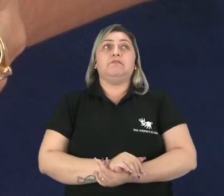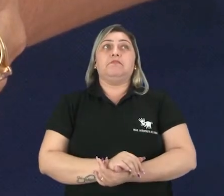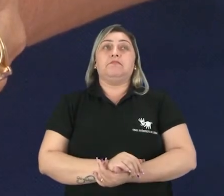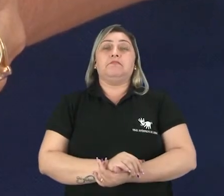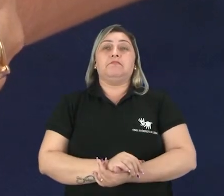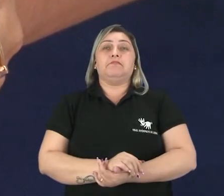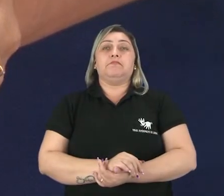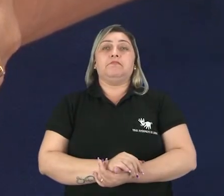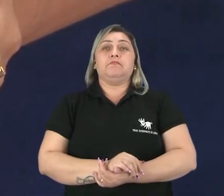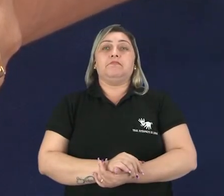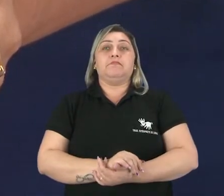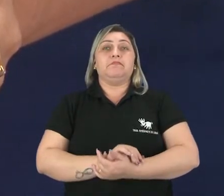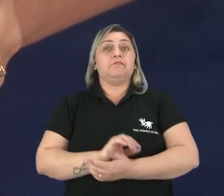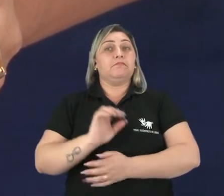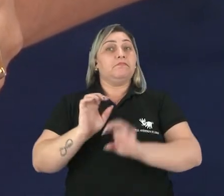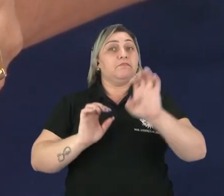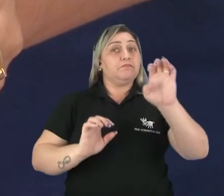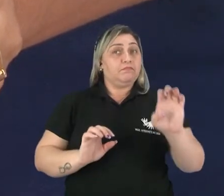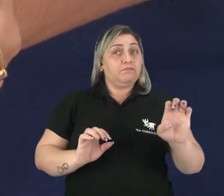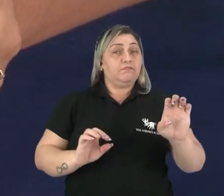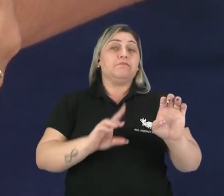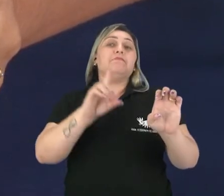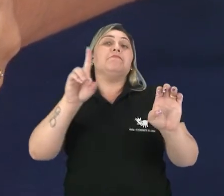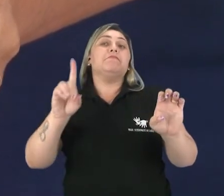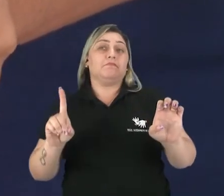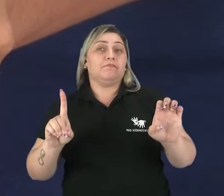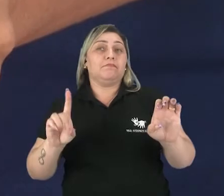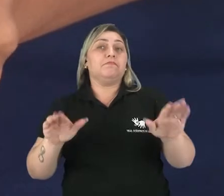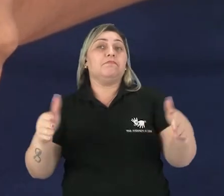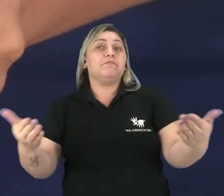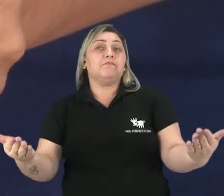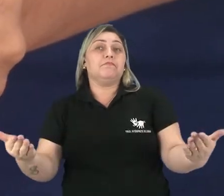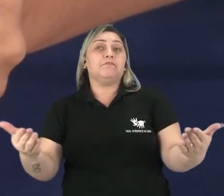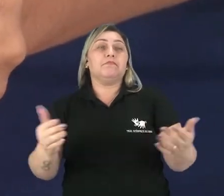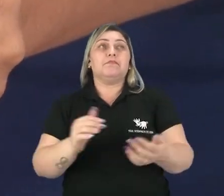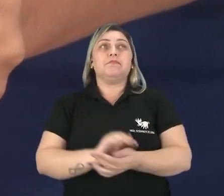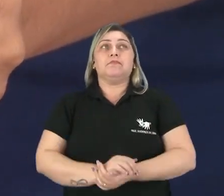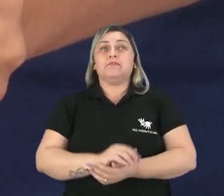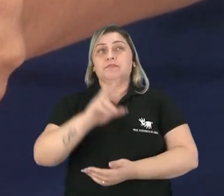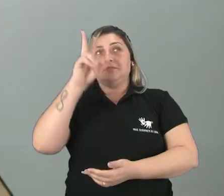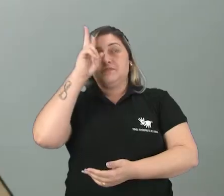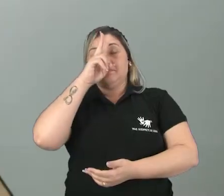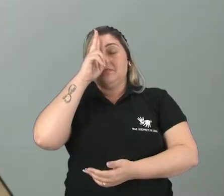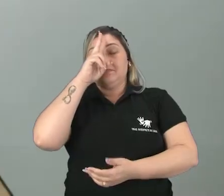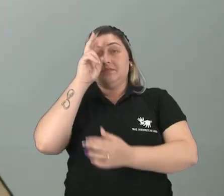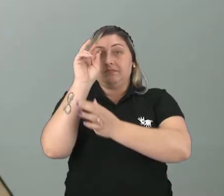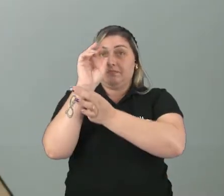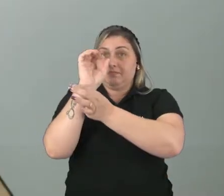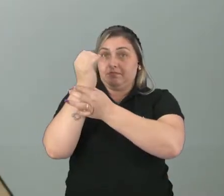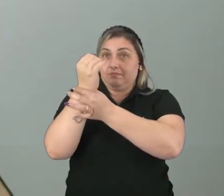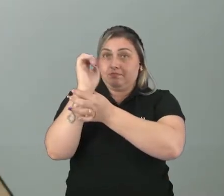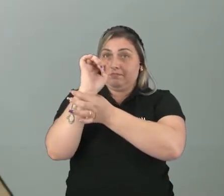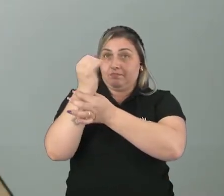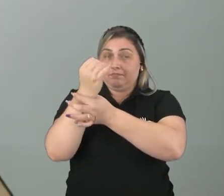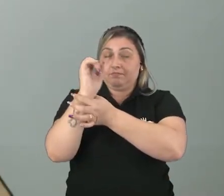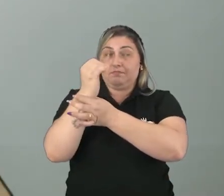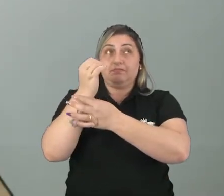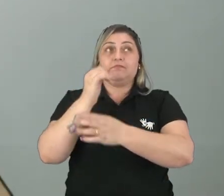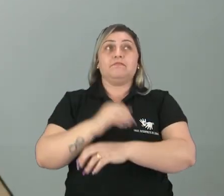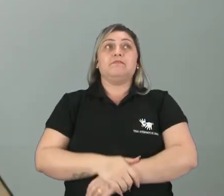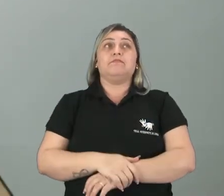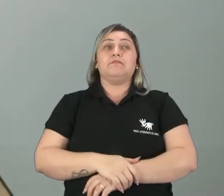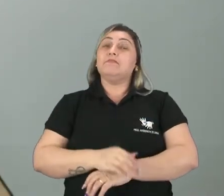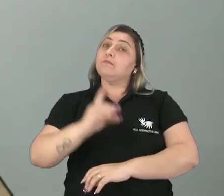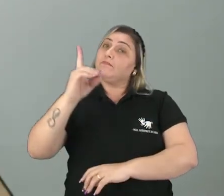indo em direção à esquerda ou à direita lembram Olha onde está a minha pulseira